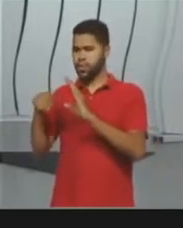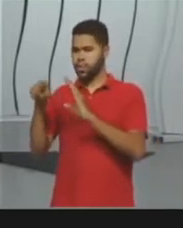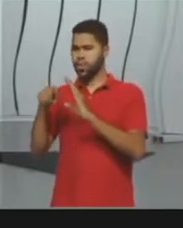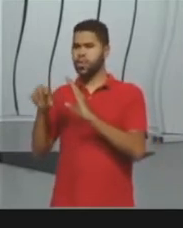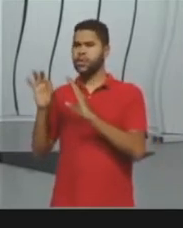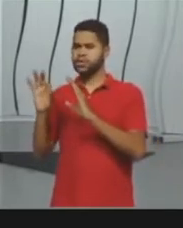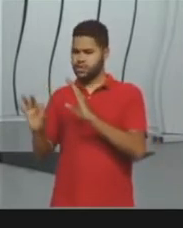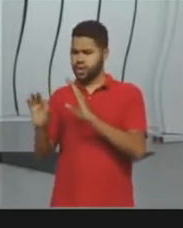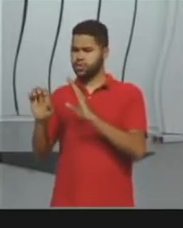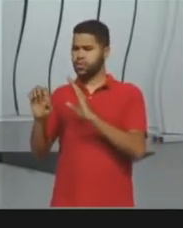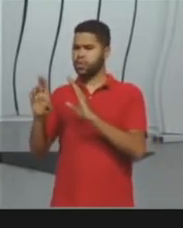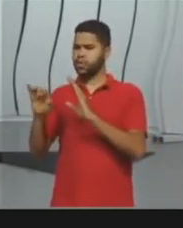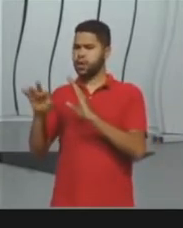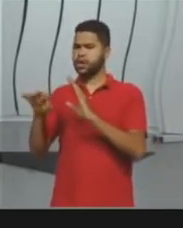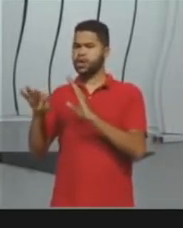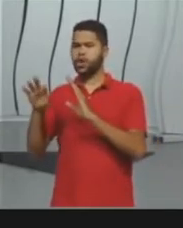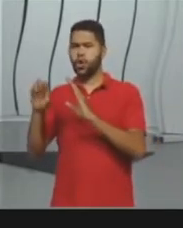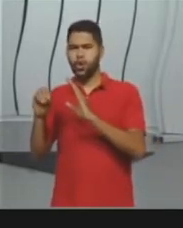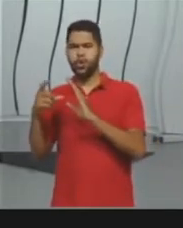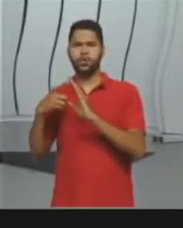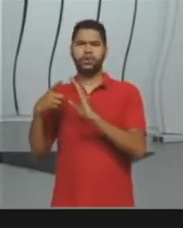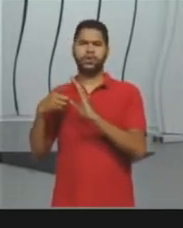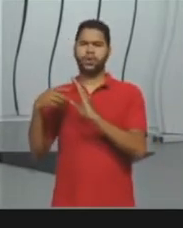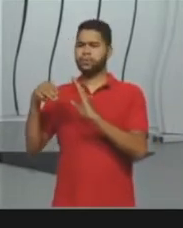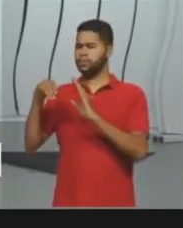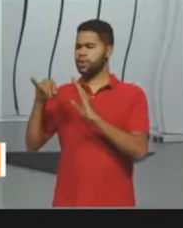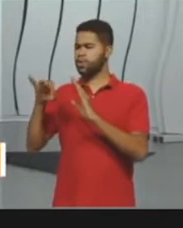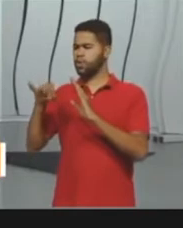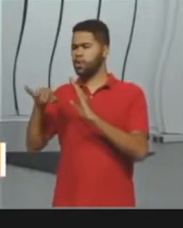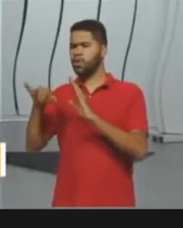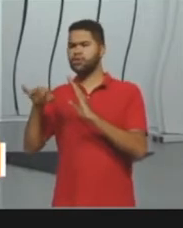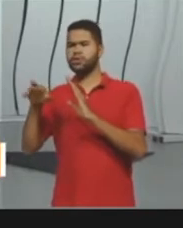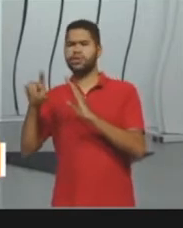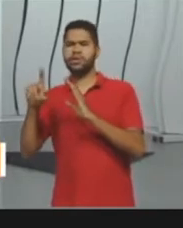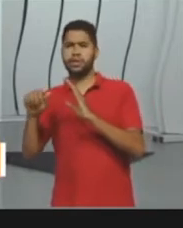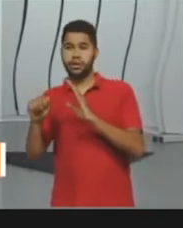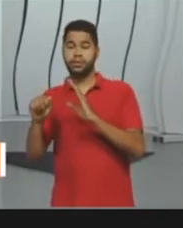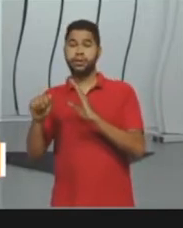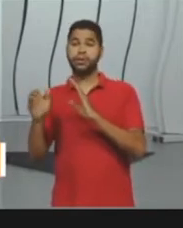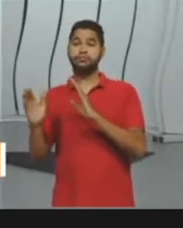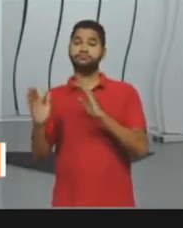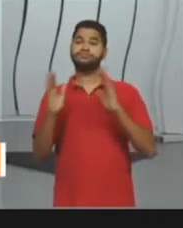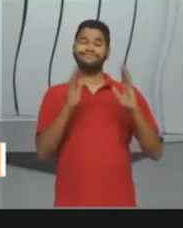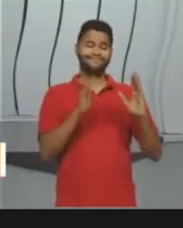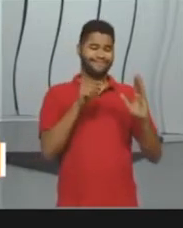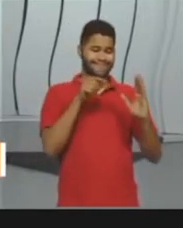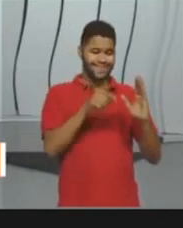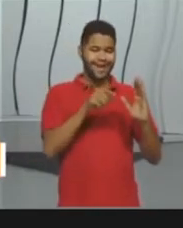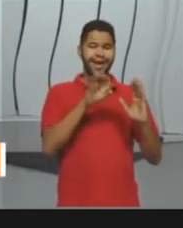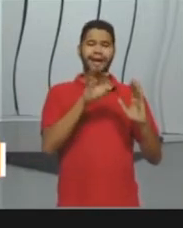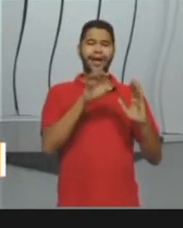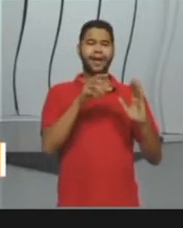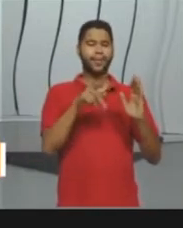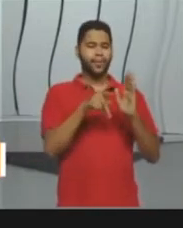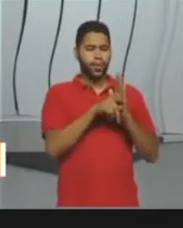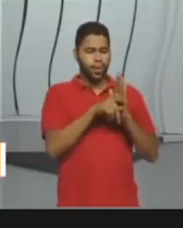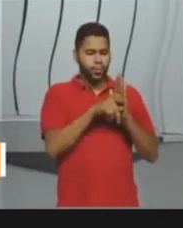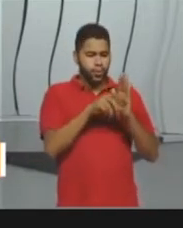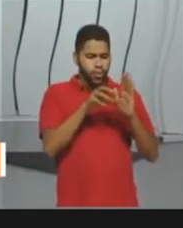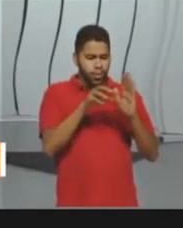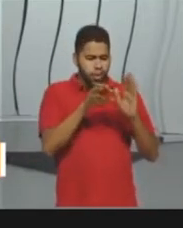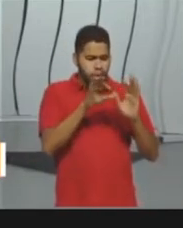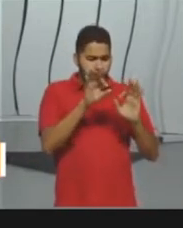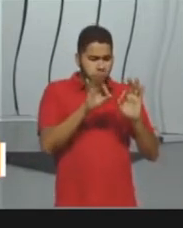organelas membranosas, como mitocôndria, entre outros. E os procariontes são aqueles organismos que são